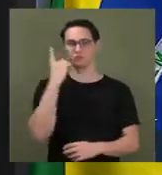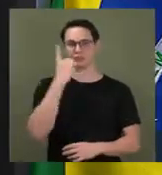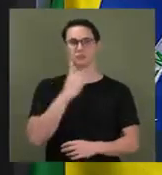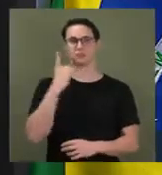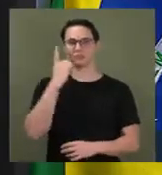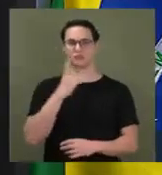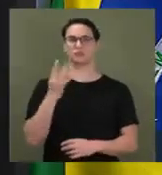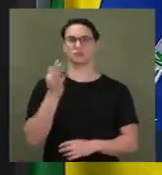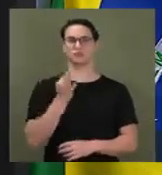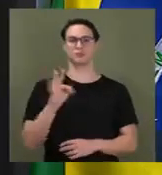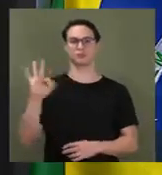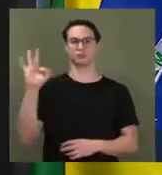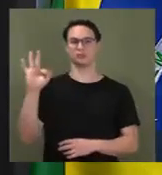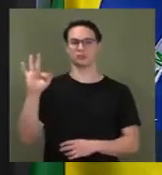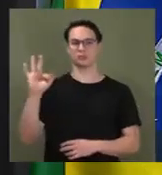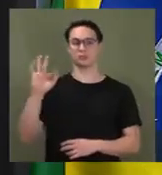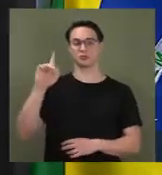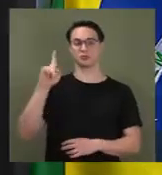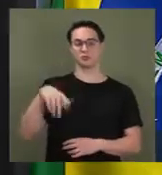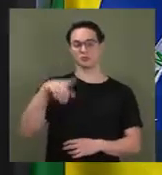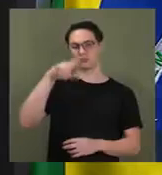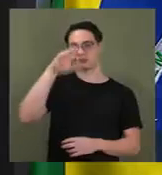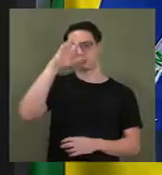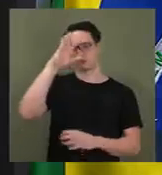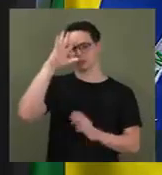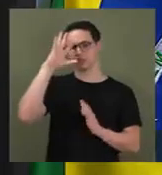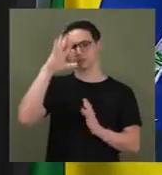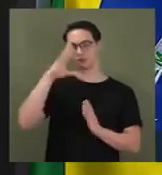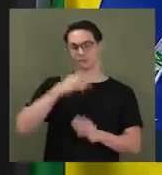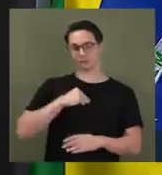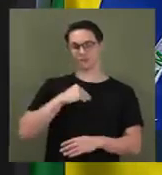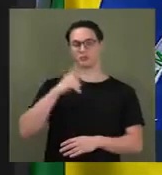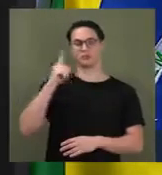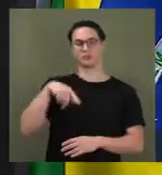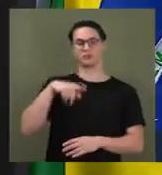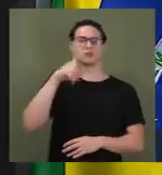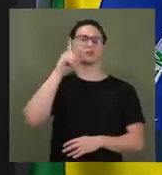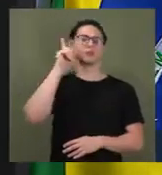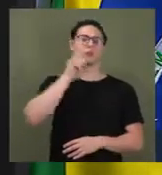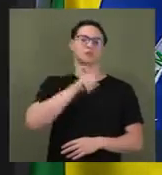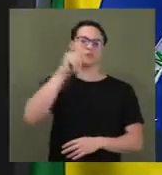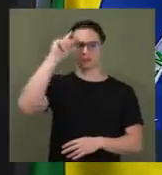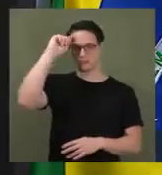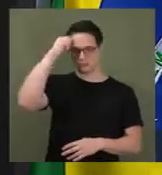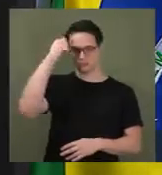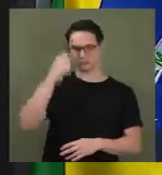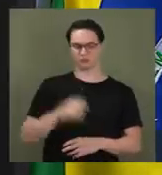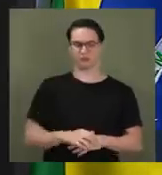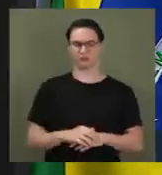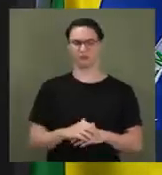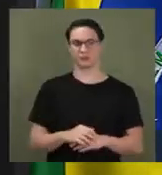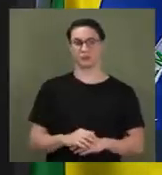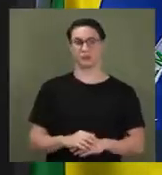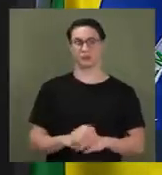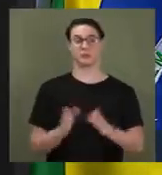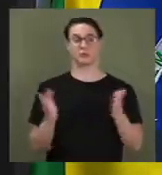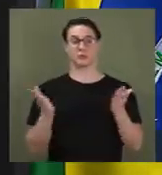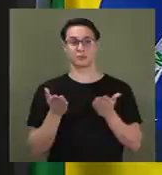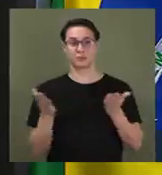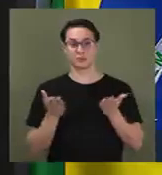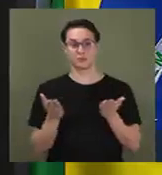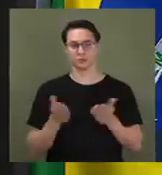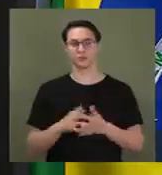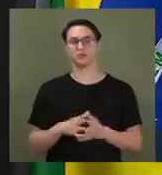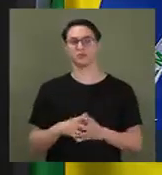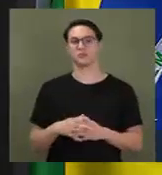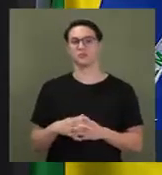deputadas federais que autodeclararam pretos ou pardos. Agora, senhor presidente, rapidamente,